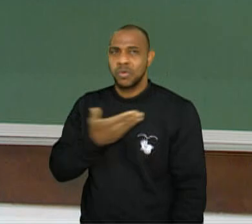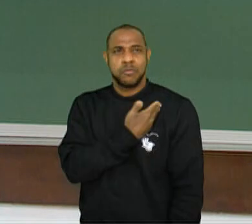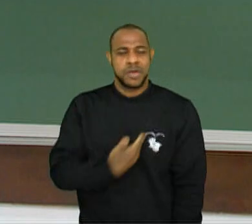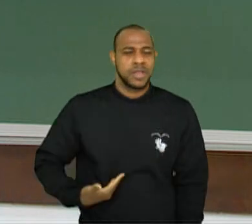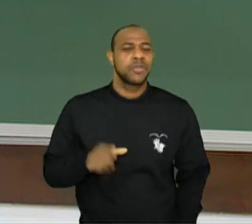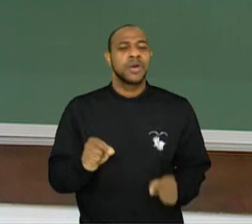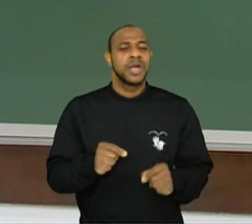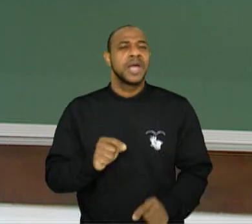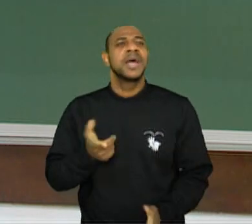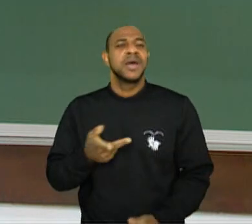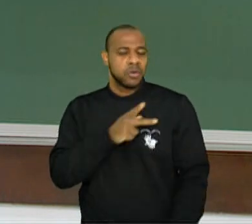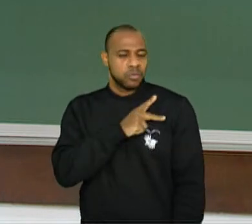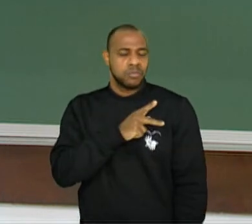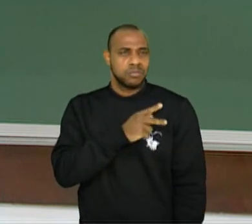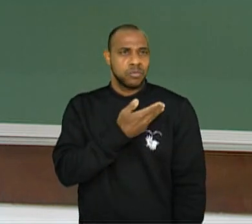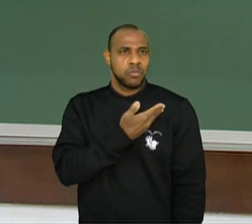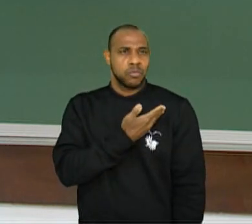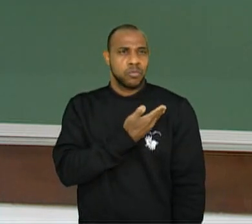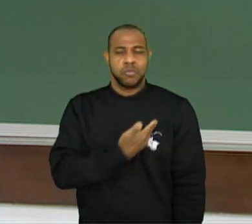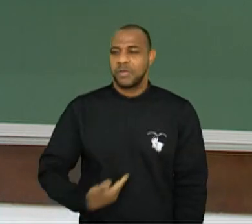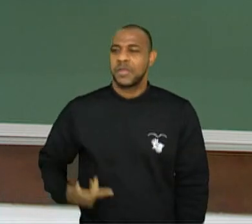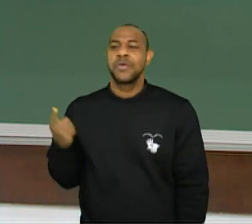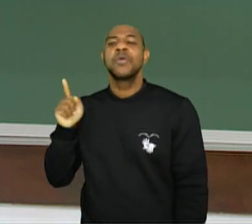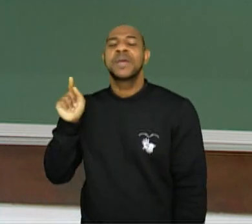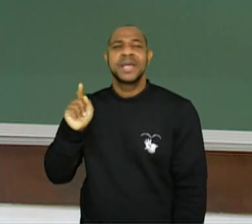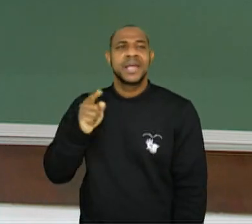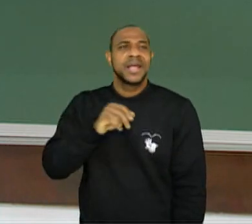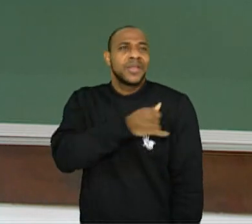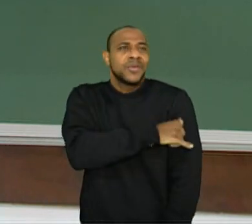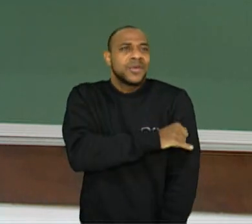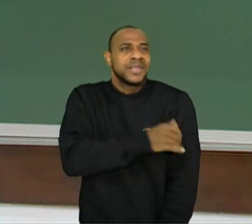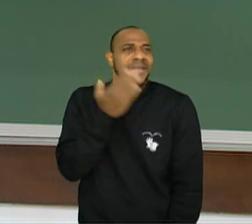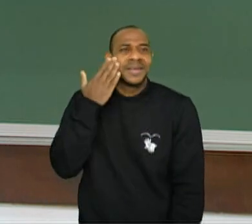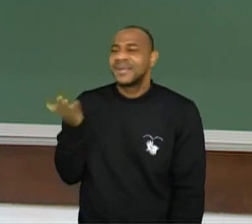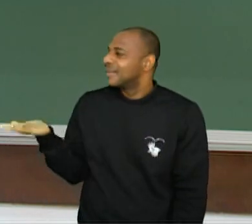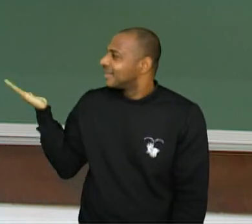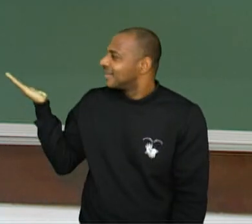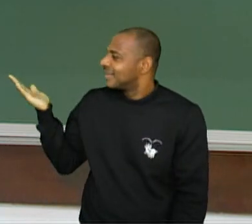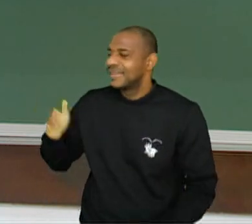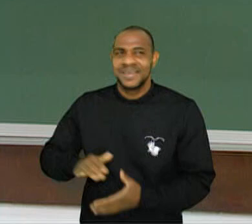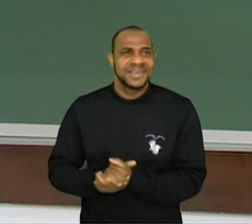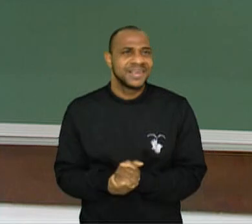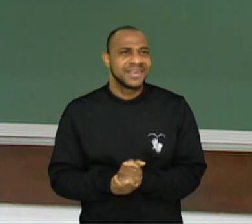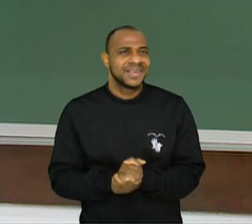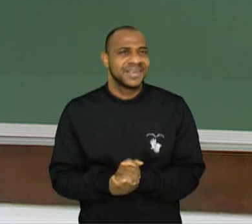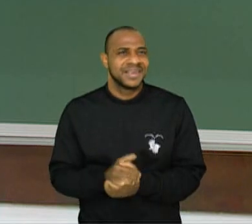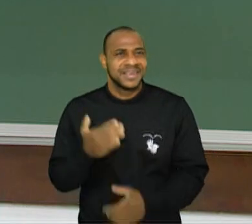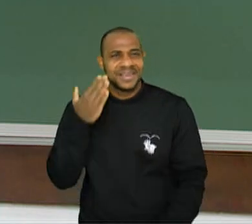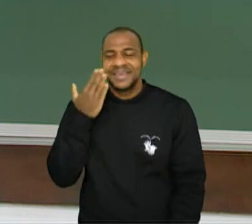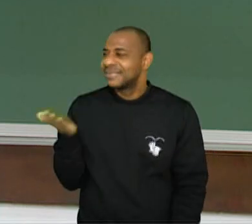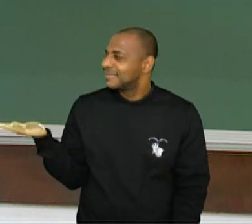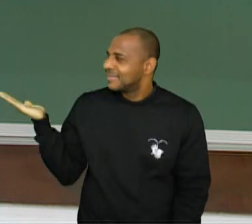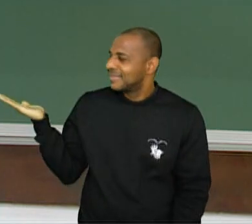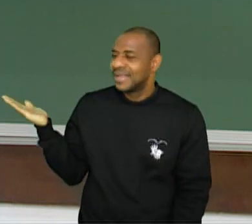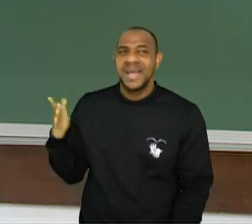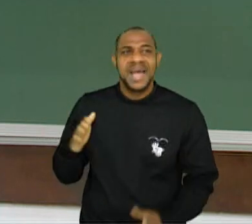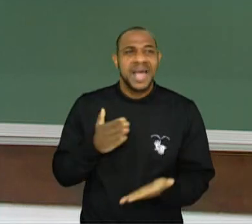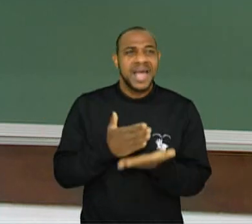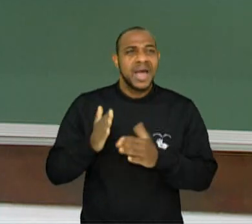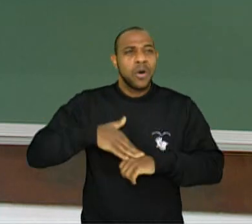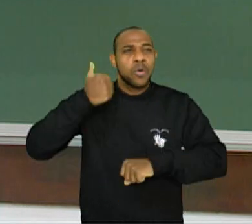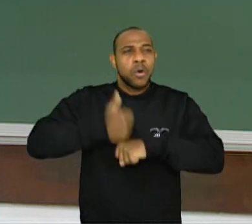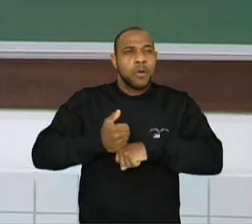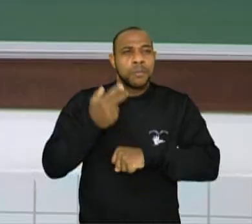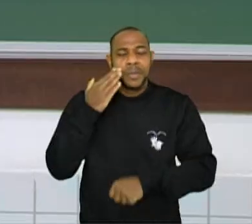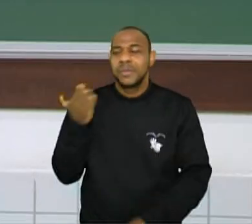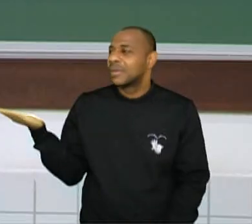Janeiro, lá no Palácio da Guanabara. Não houve, assim, uma grande manifestação dos militares em termos revolucionários, não. É um golpe também